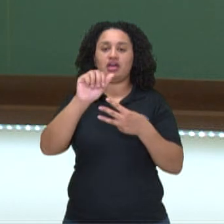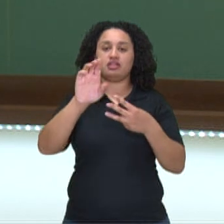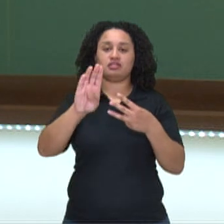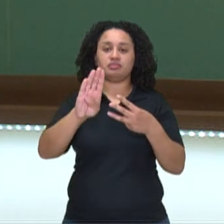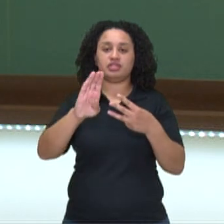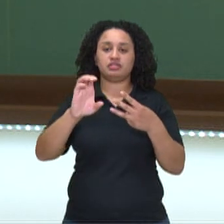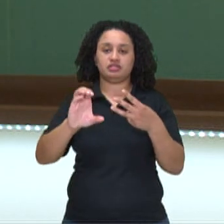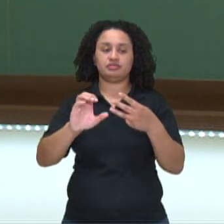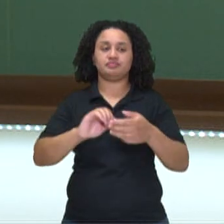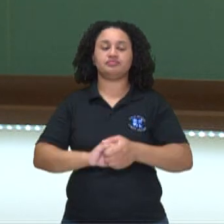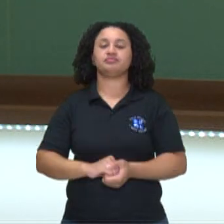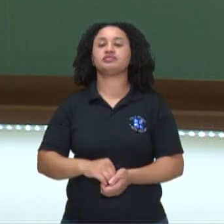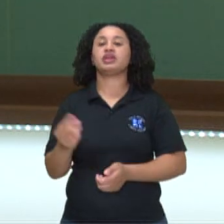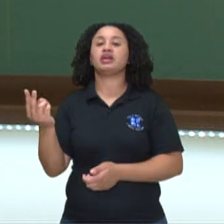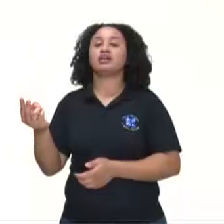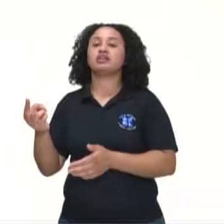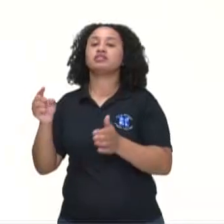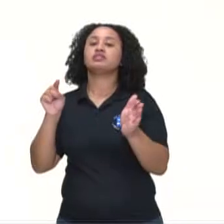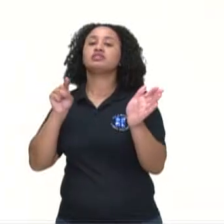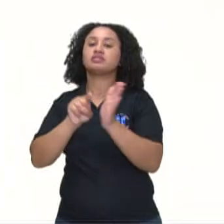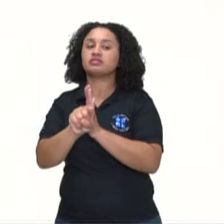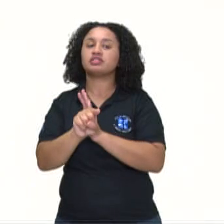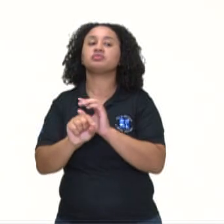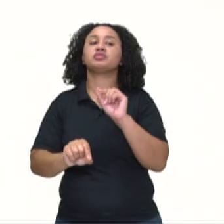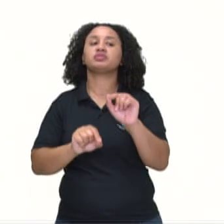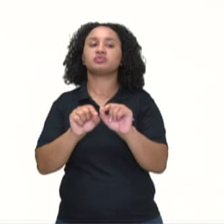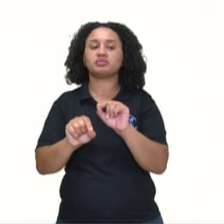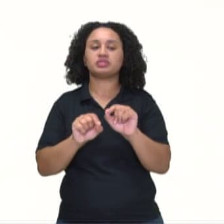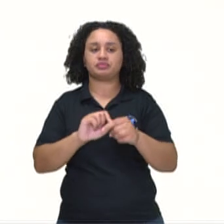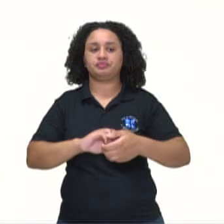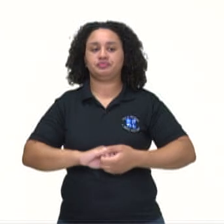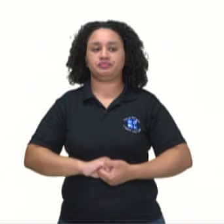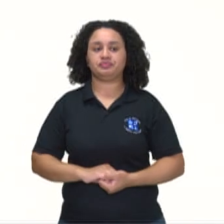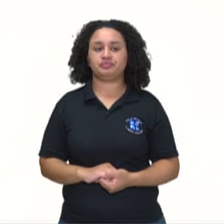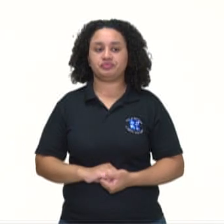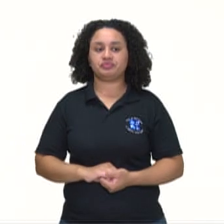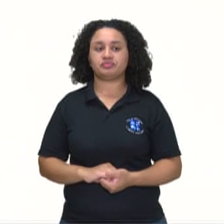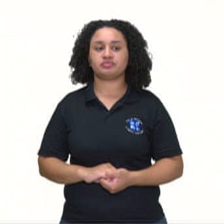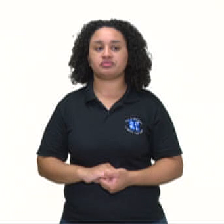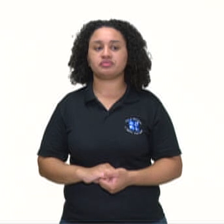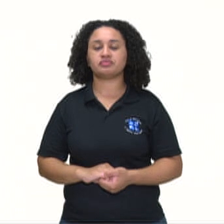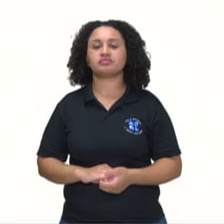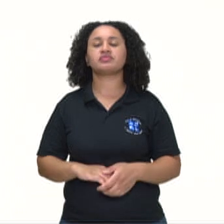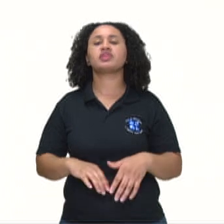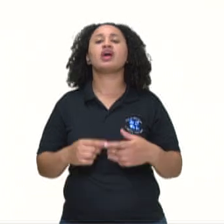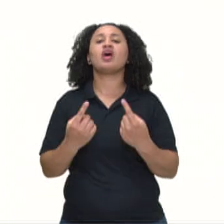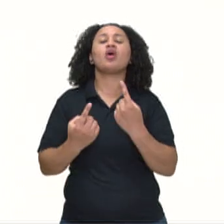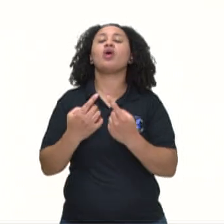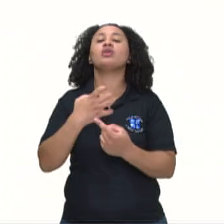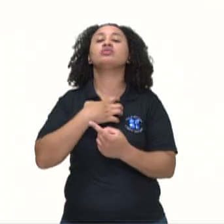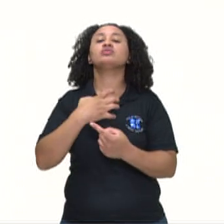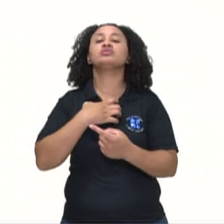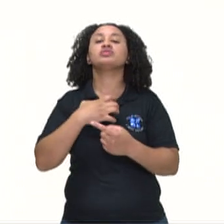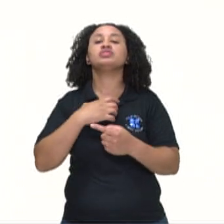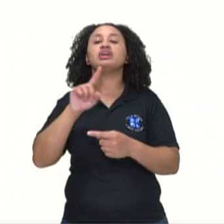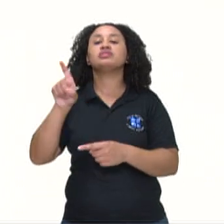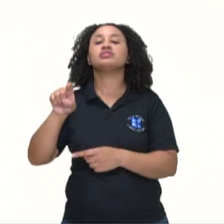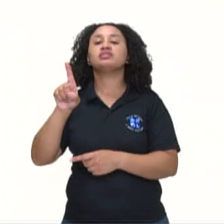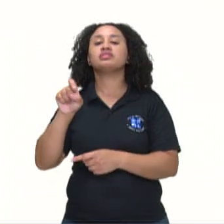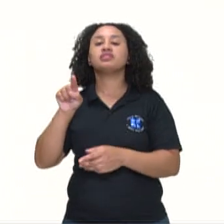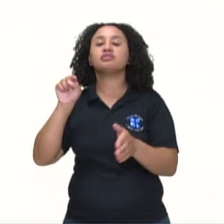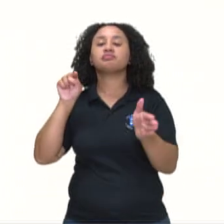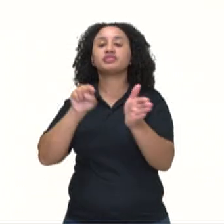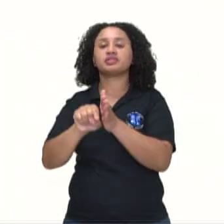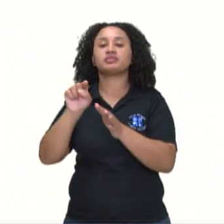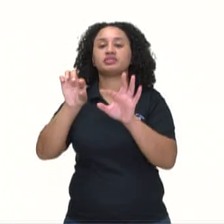nossa frase? E na segunda pergunta, she works at the bank in downtown. A forma interrogativa da expressão she